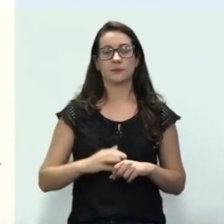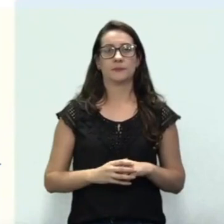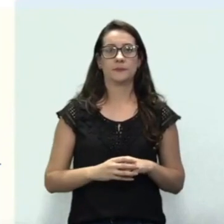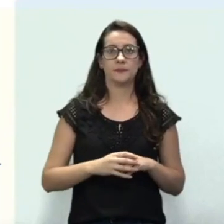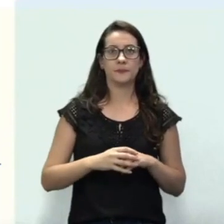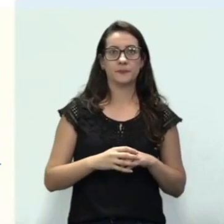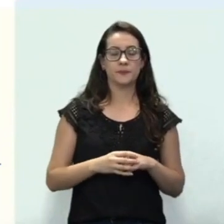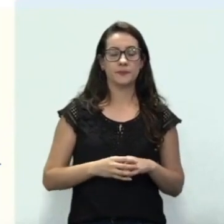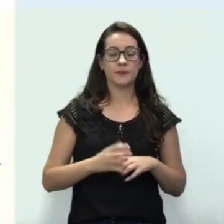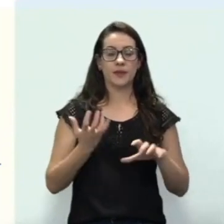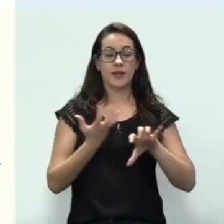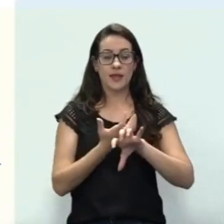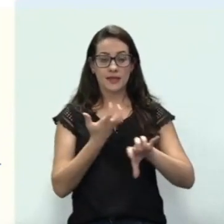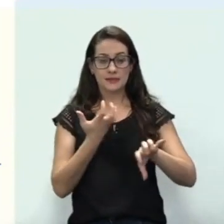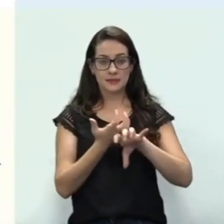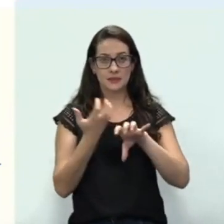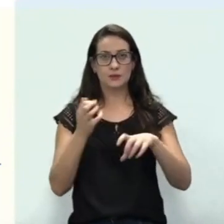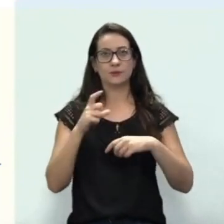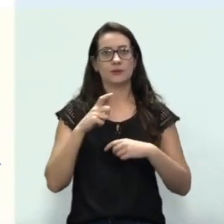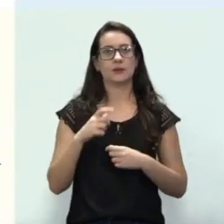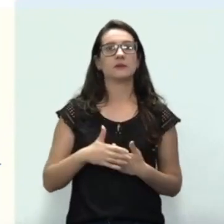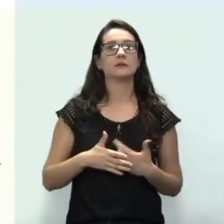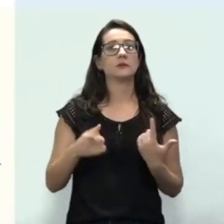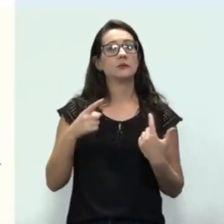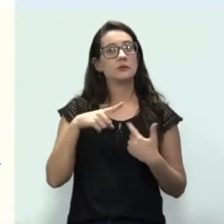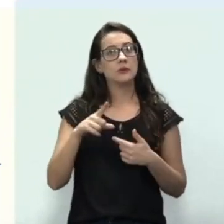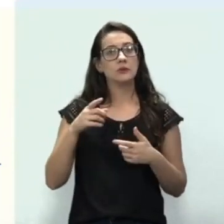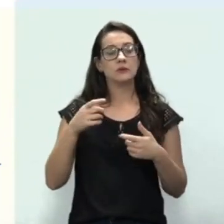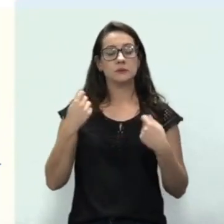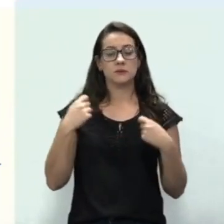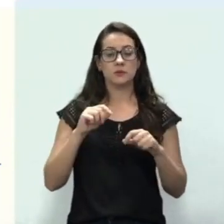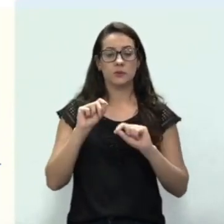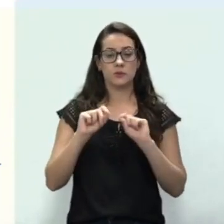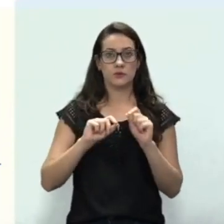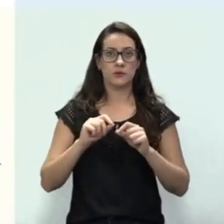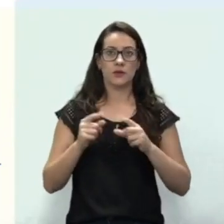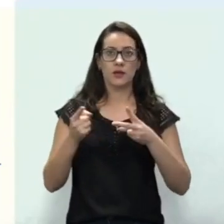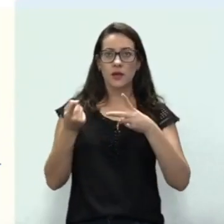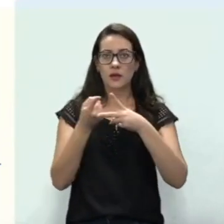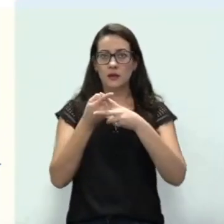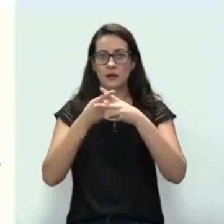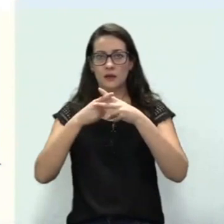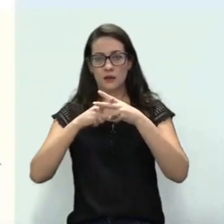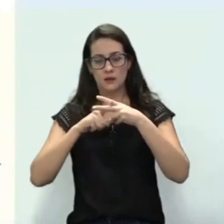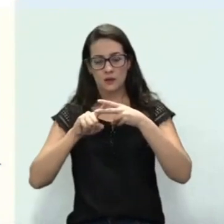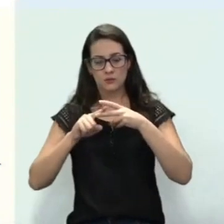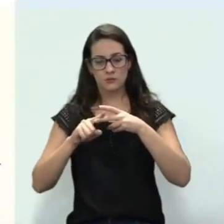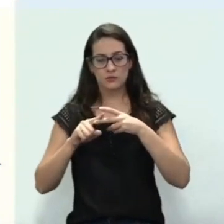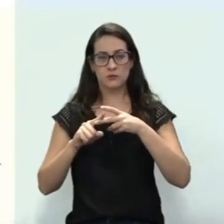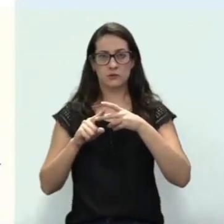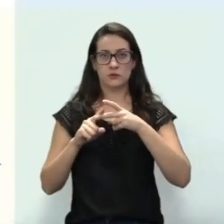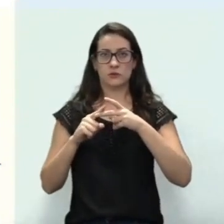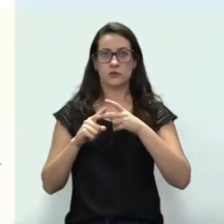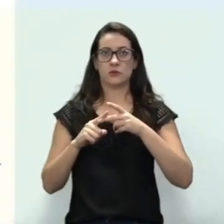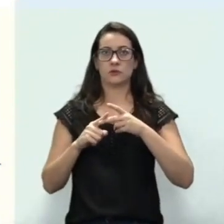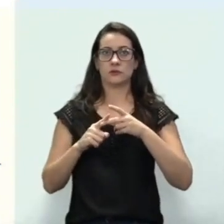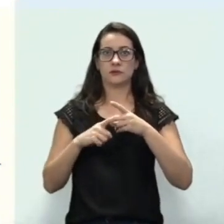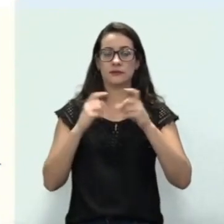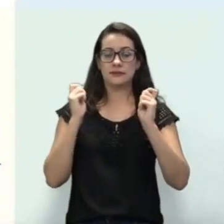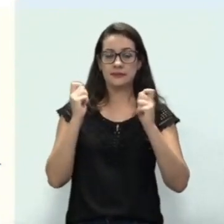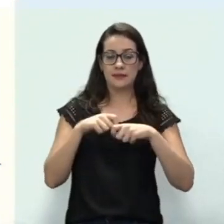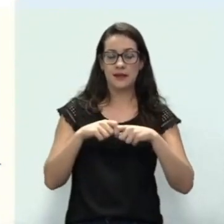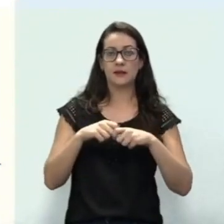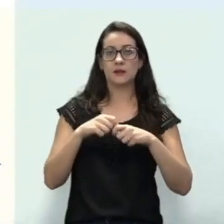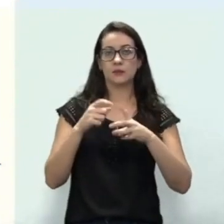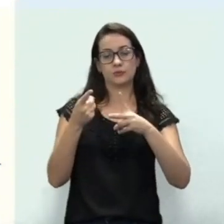só, pessoal, a gente tem que considerar que o ângulo de chegada da nossa diagonal é